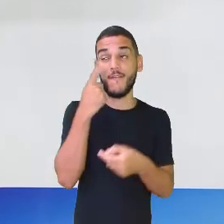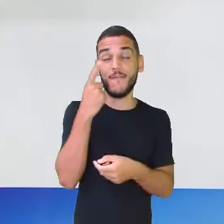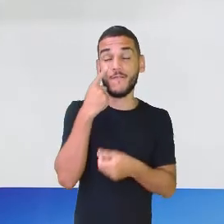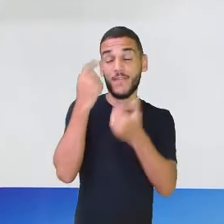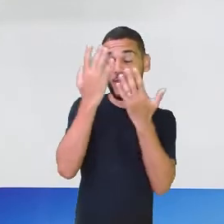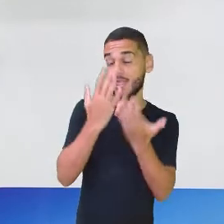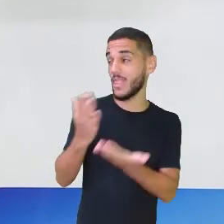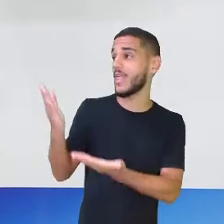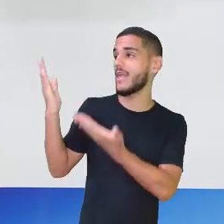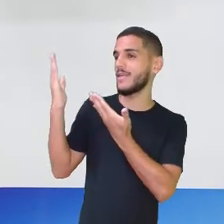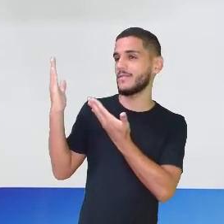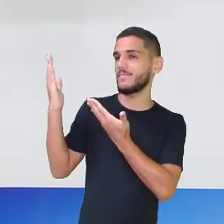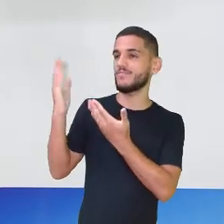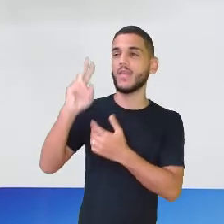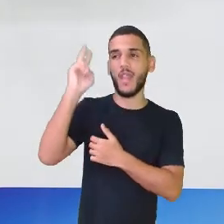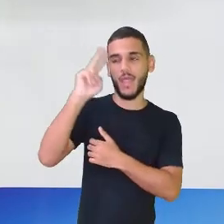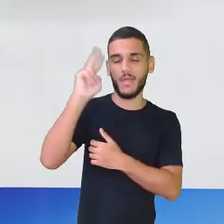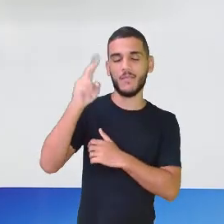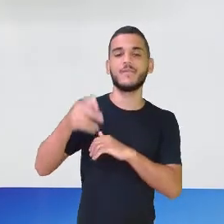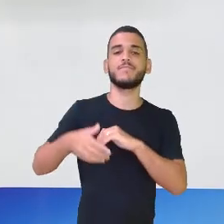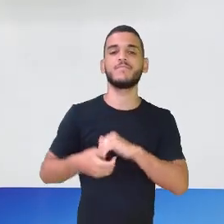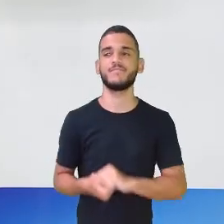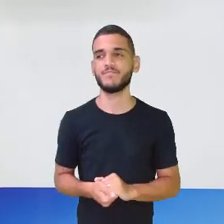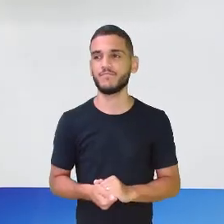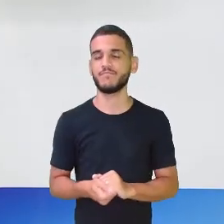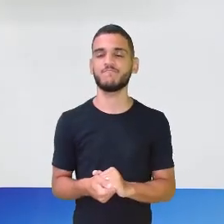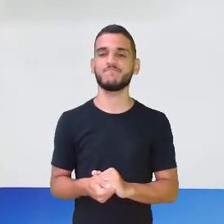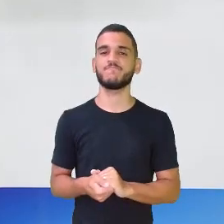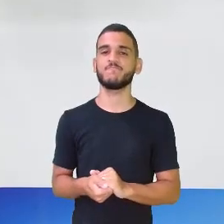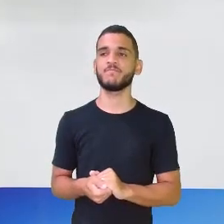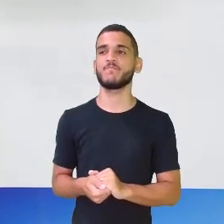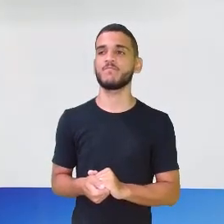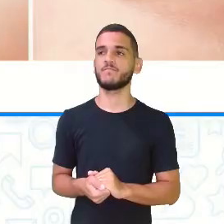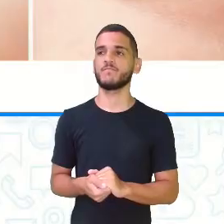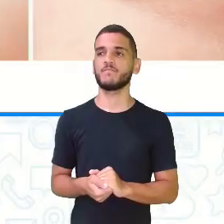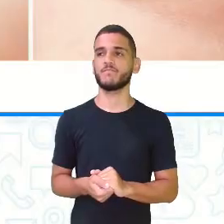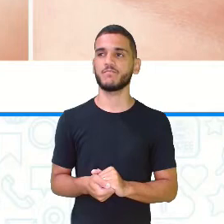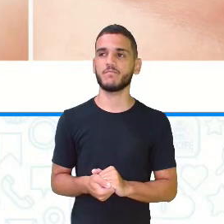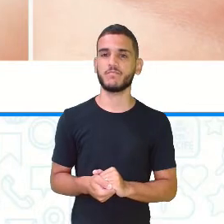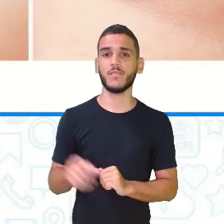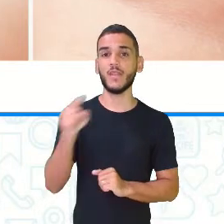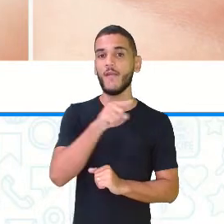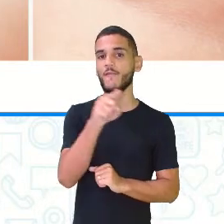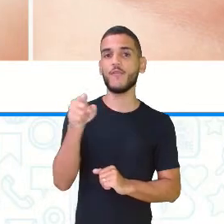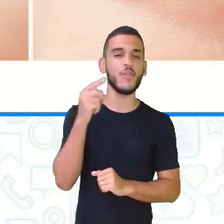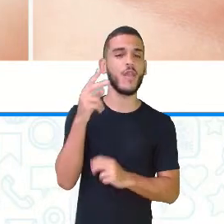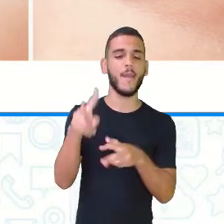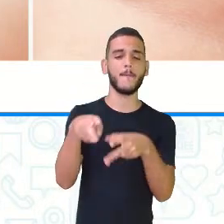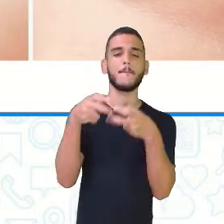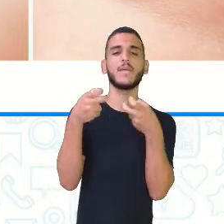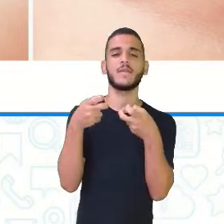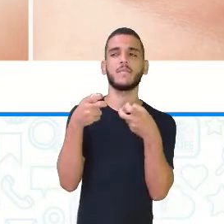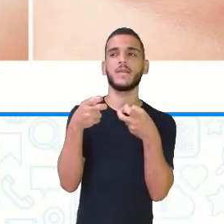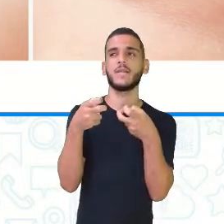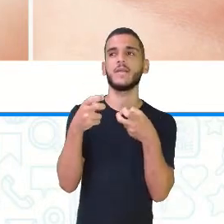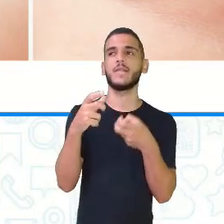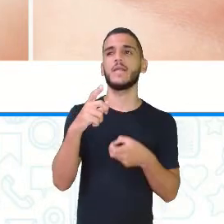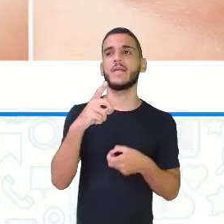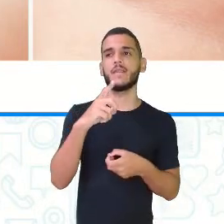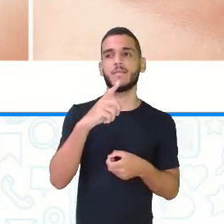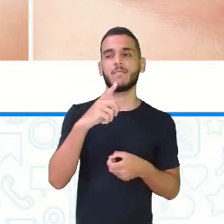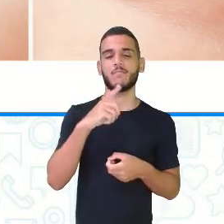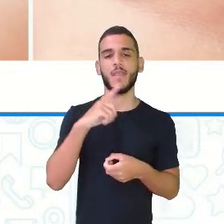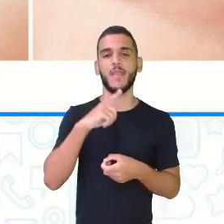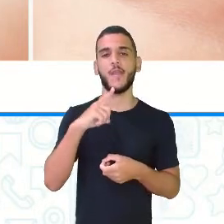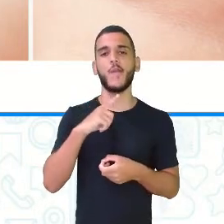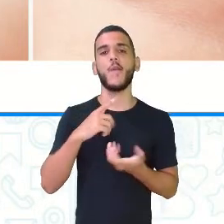nossos sentidos? Olha aqui, ó, eu coloquei aqui para vocês perceberem algumas das partes do